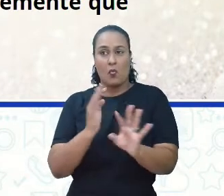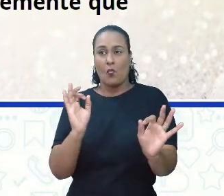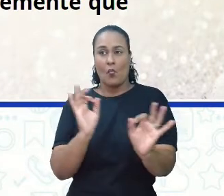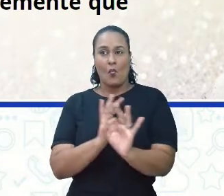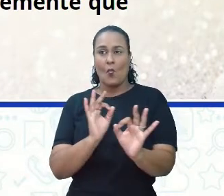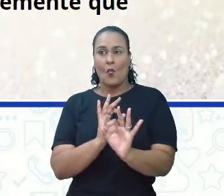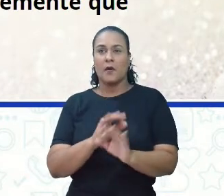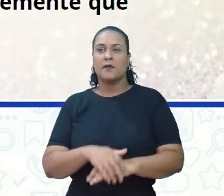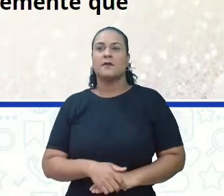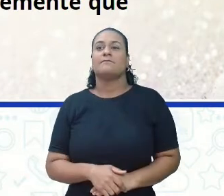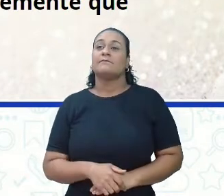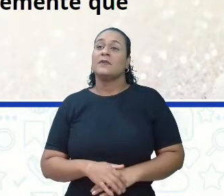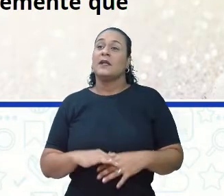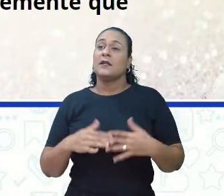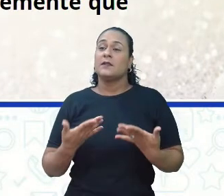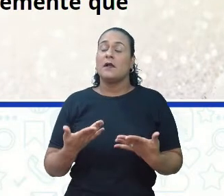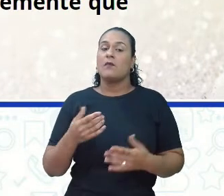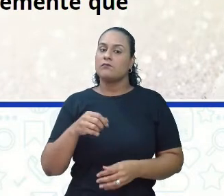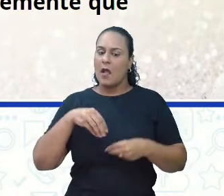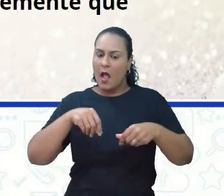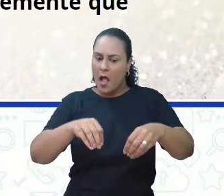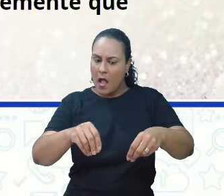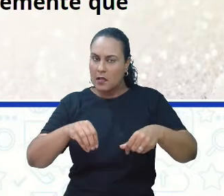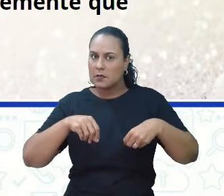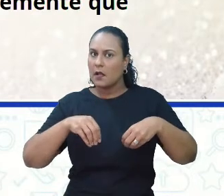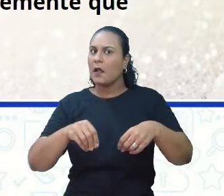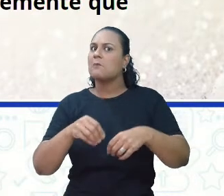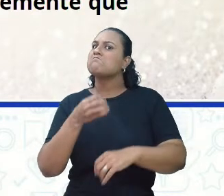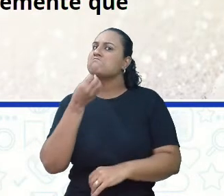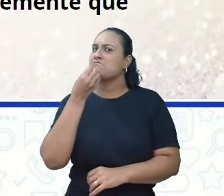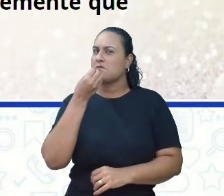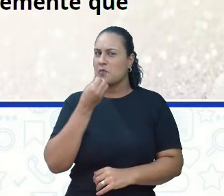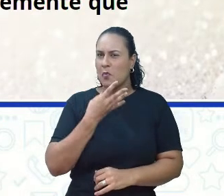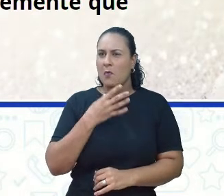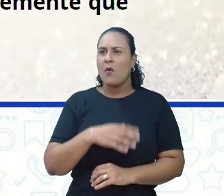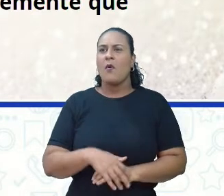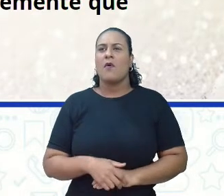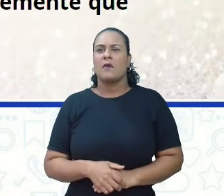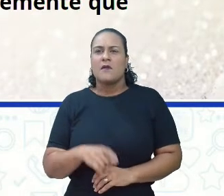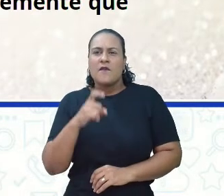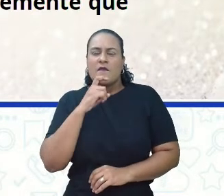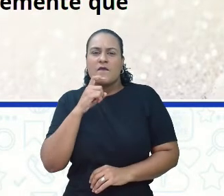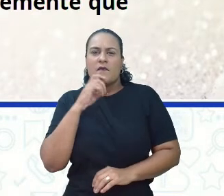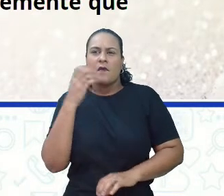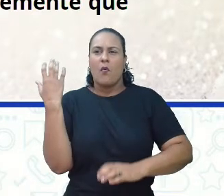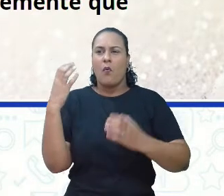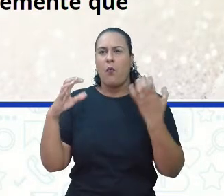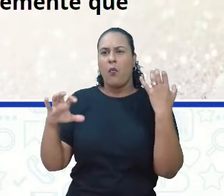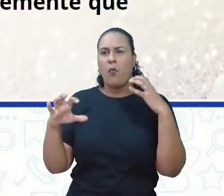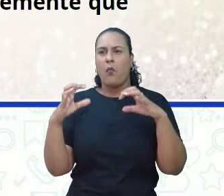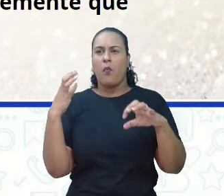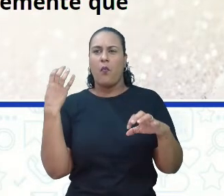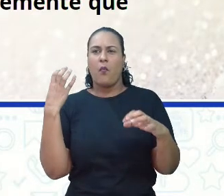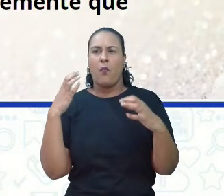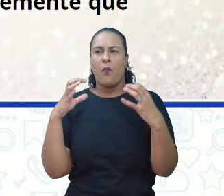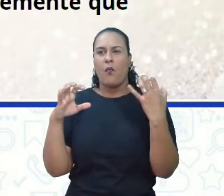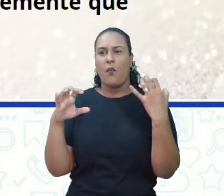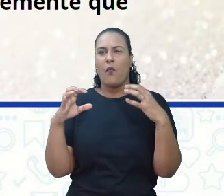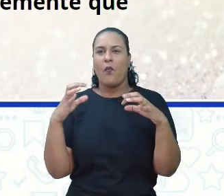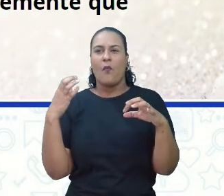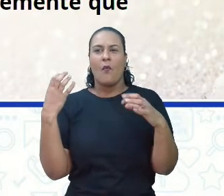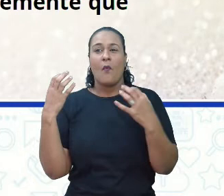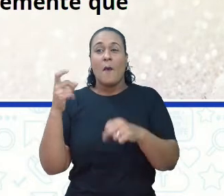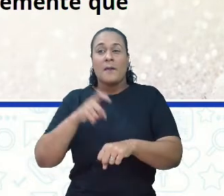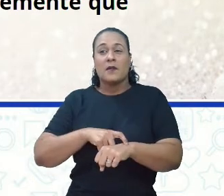vimos. Porém, a terra em si é de muito bons ares, assim frios e temperados, como os de entre Douro e Minho,